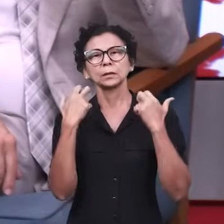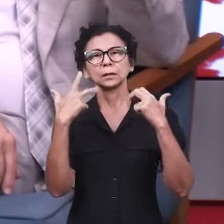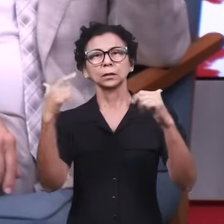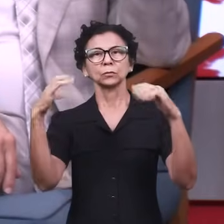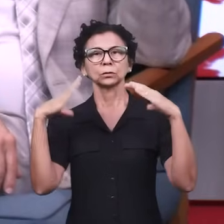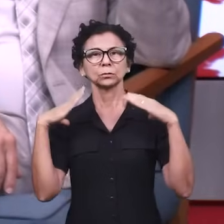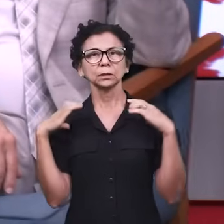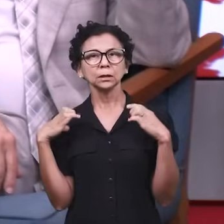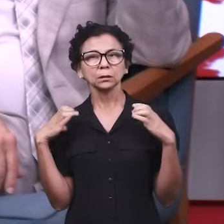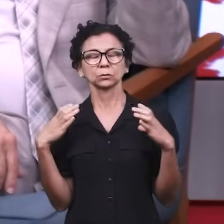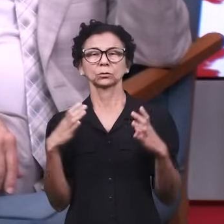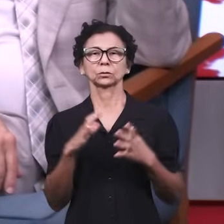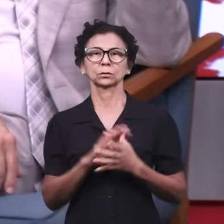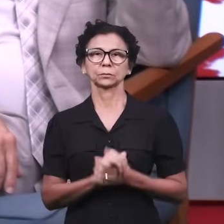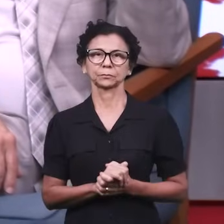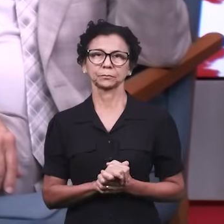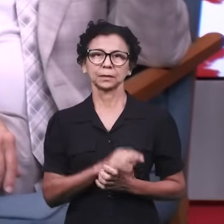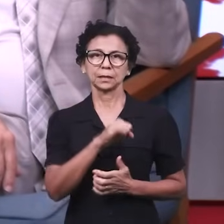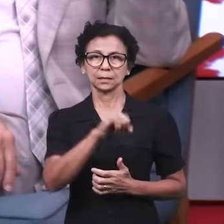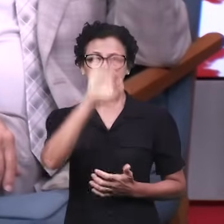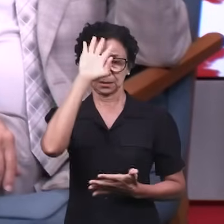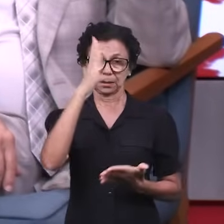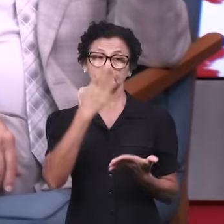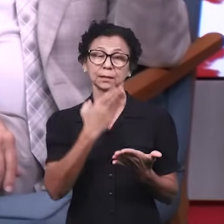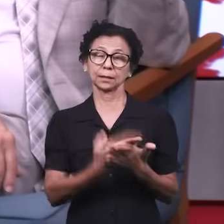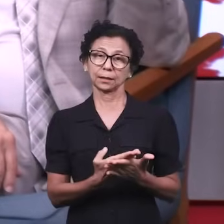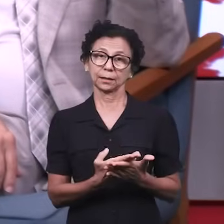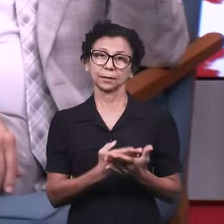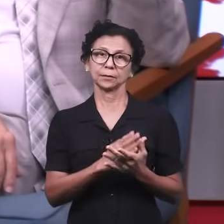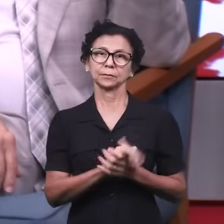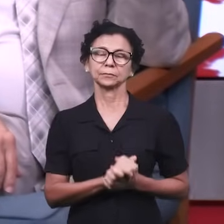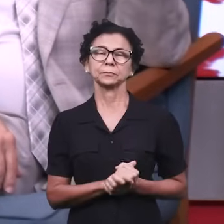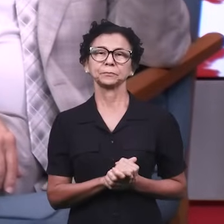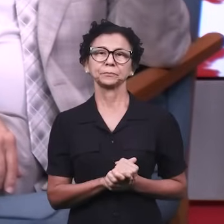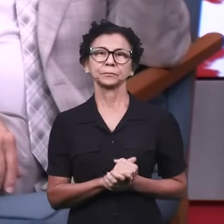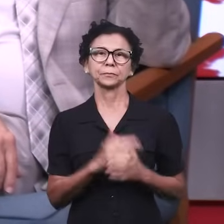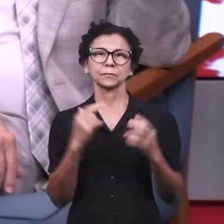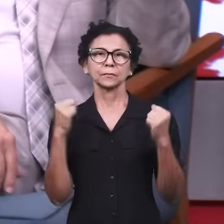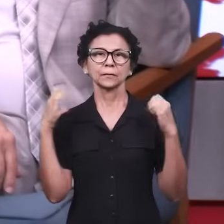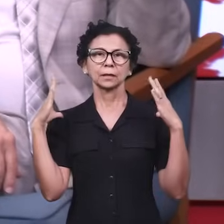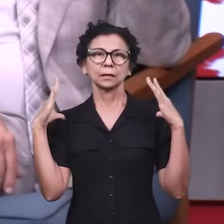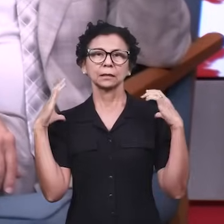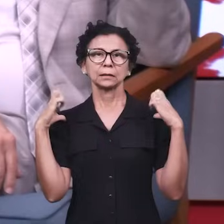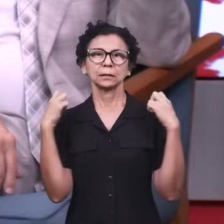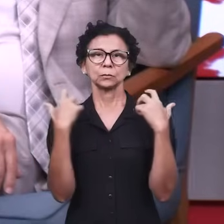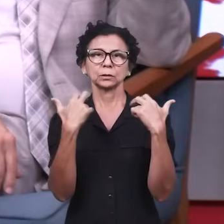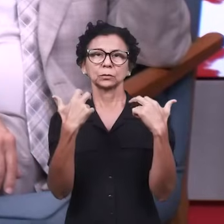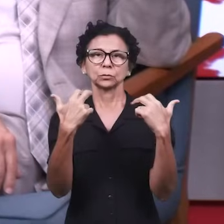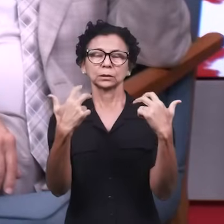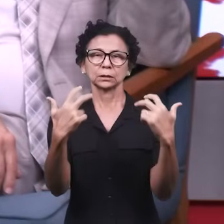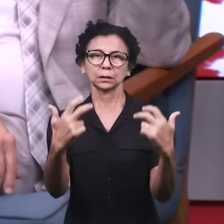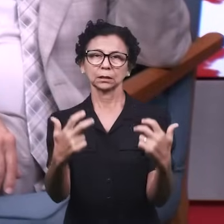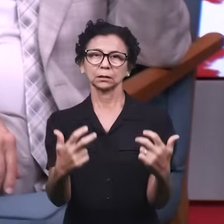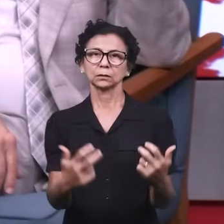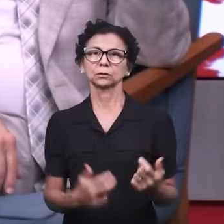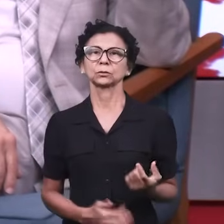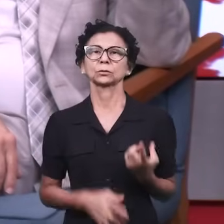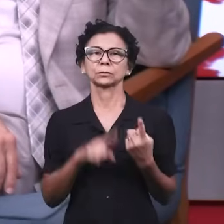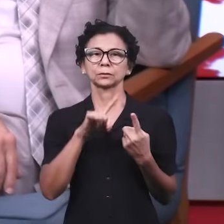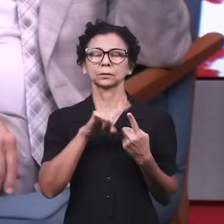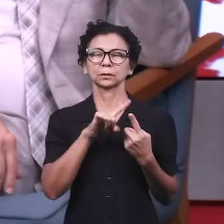línguas. Aí é glossa. Essa palavra glossa no grego significa língua desconhecida.